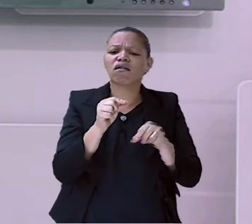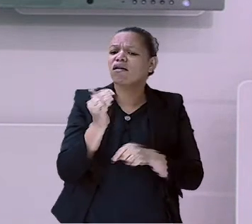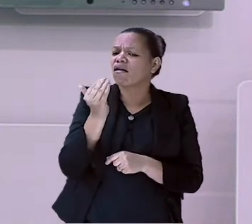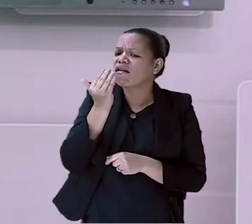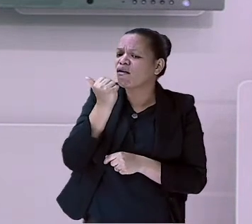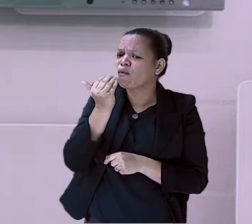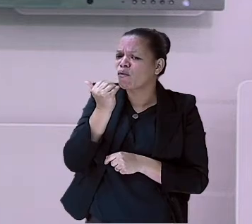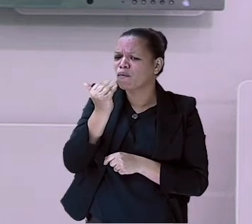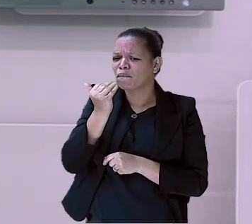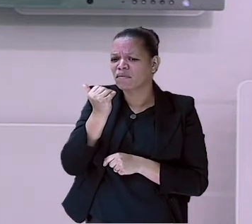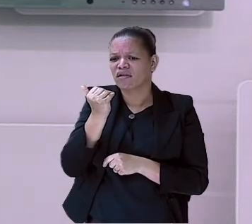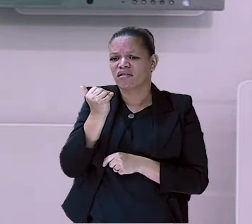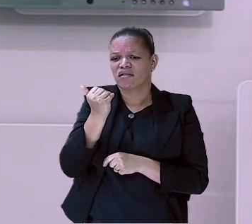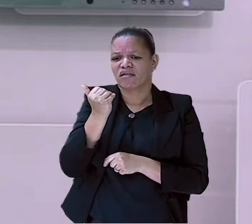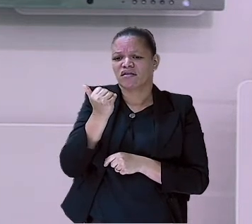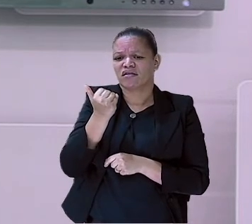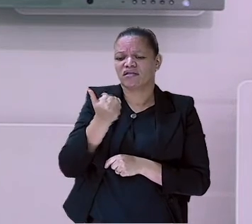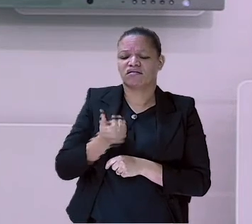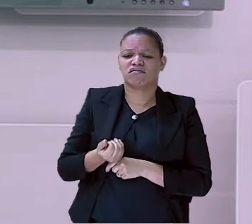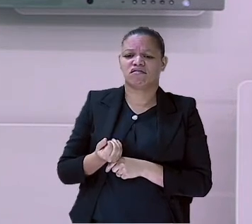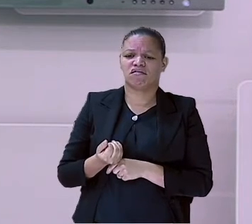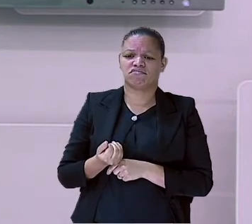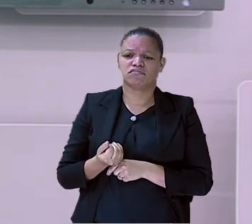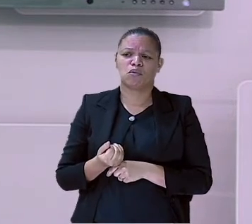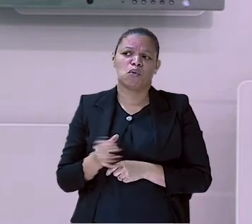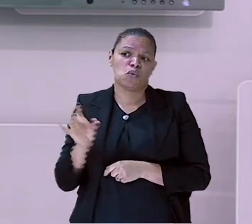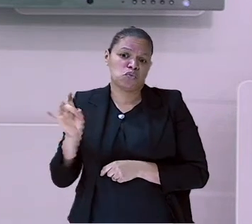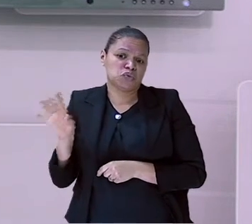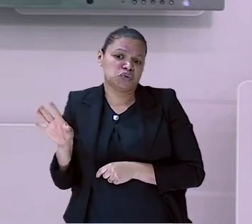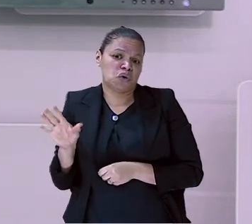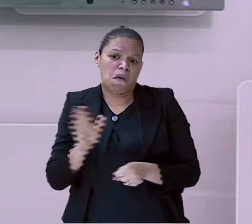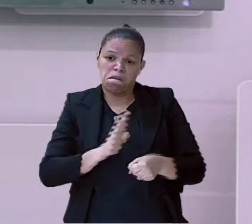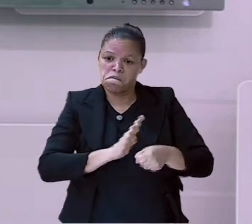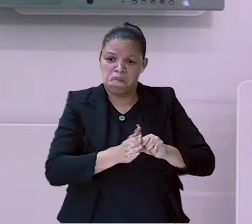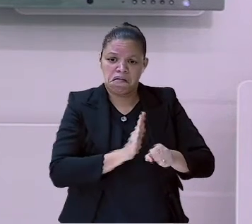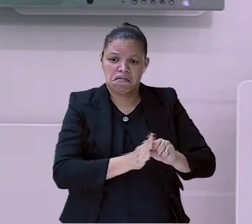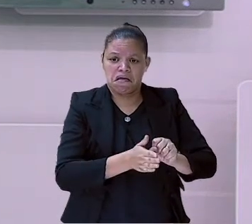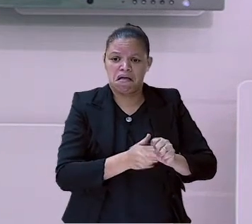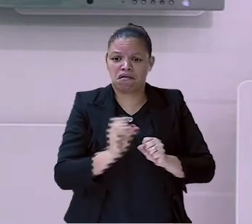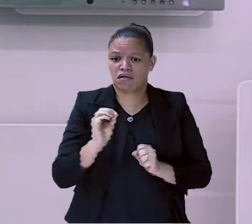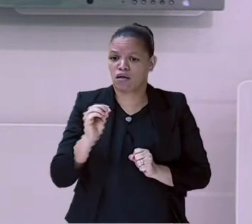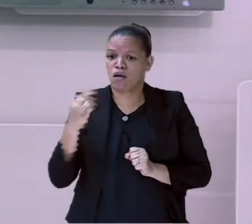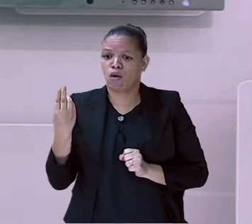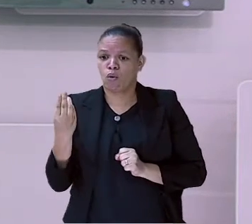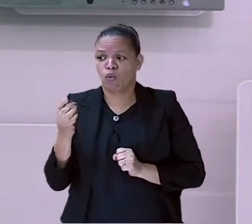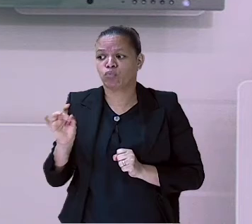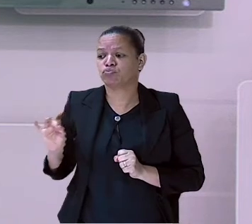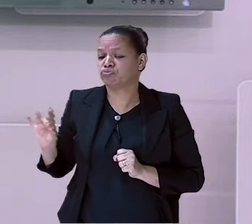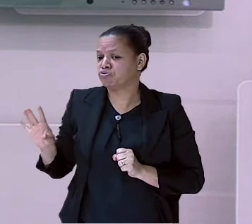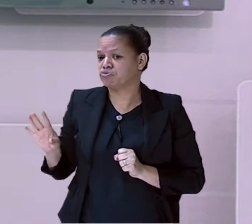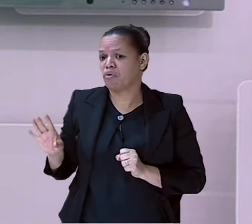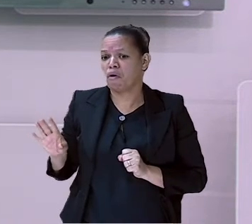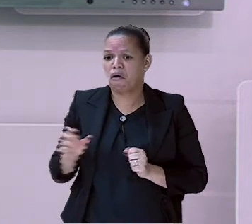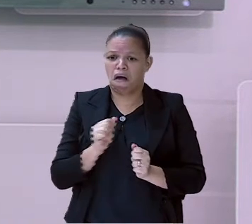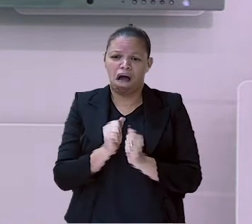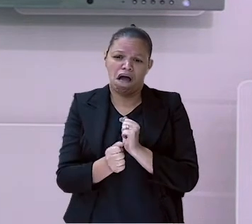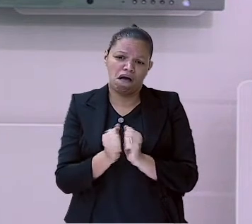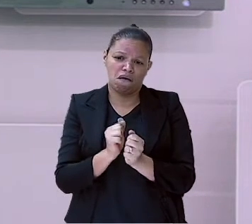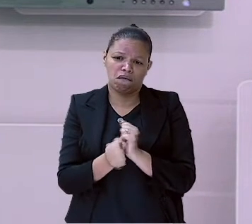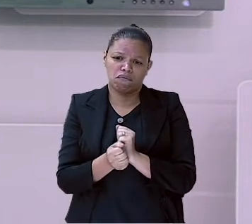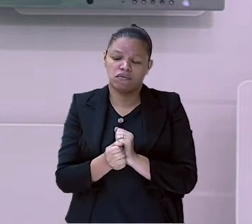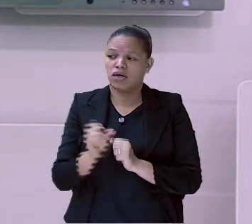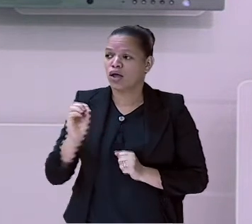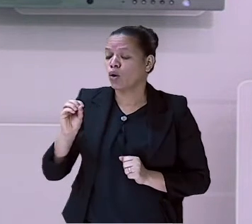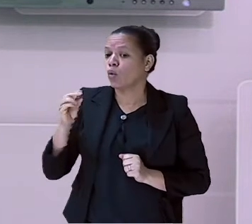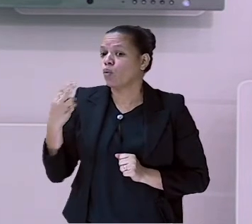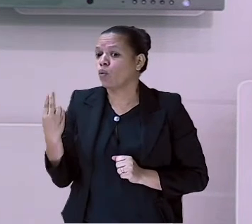alimento. Ah, eu só como batata, ou eu só como arroz, ou eu não como feijão. Então, o que